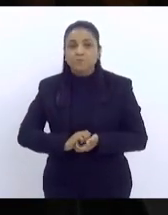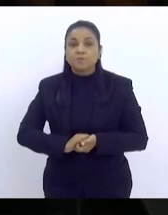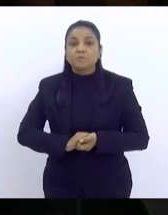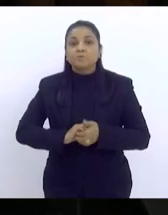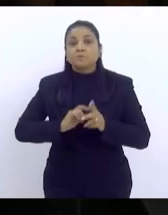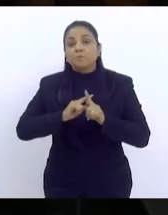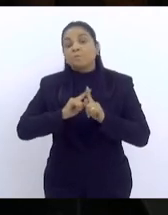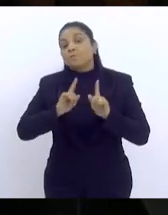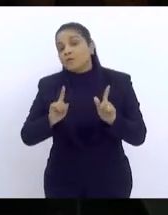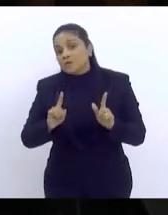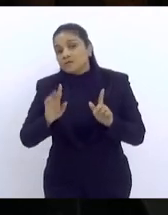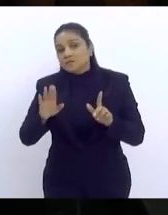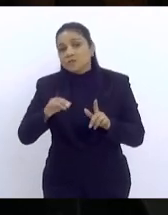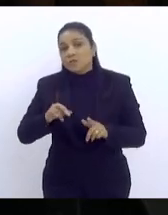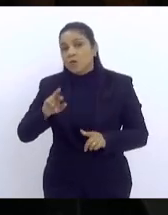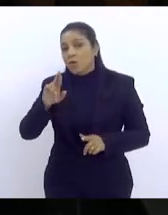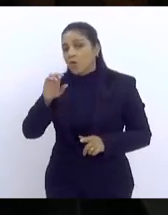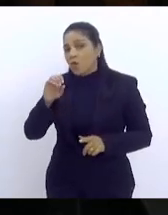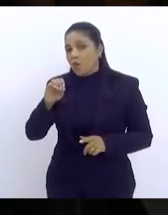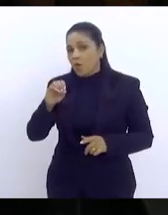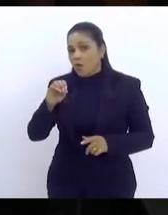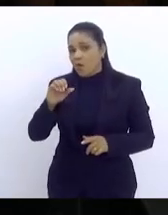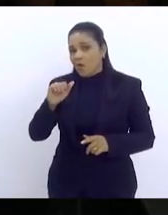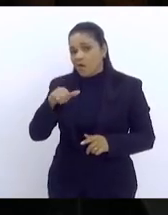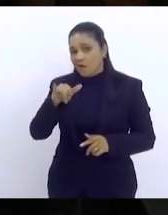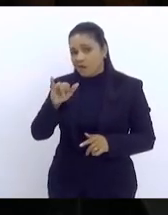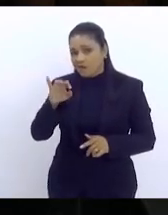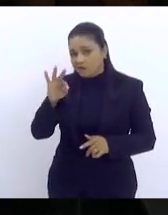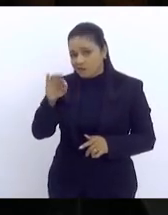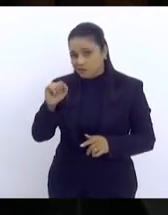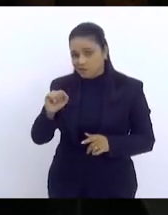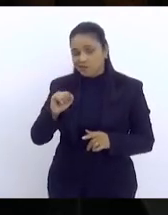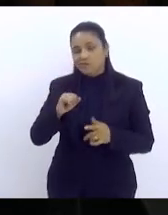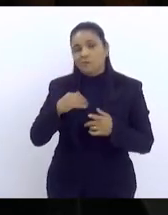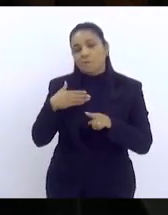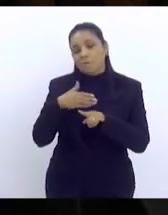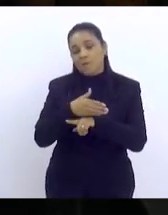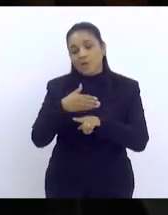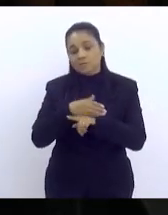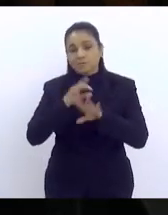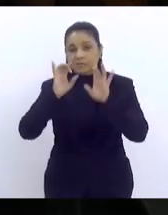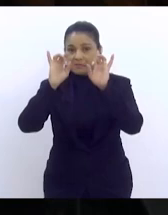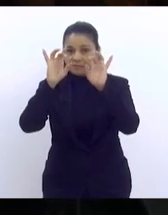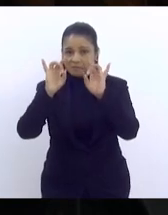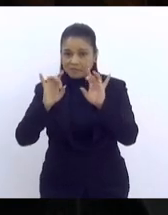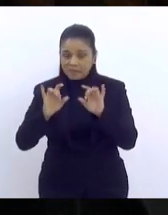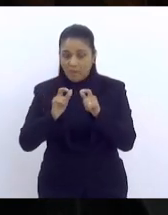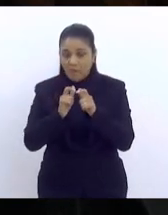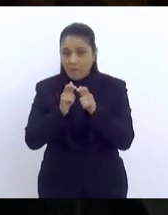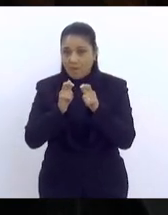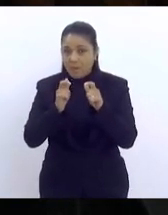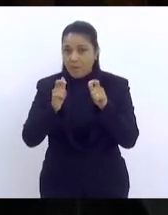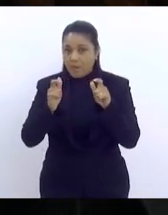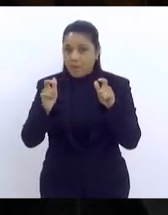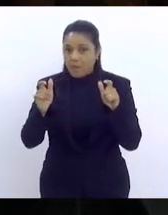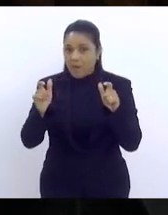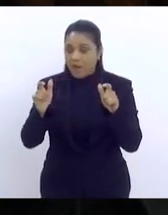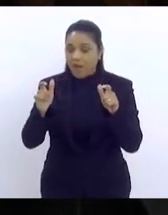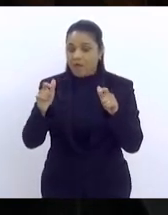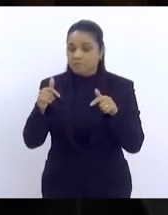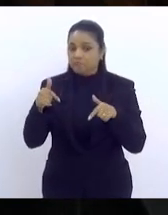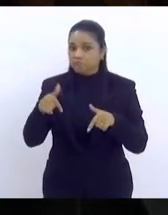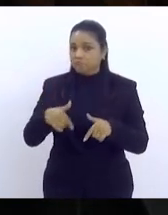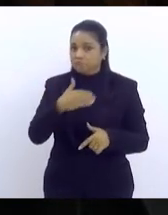quando a participação especial começou a crescer veio um